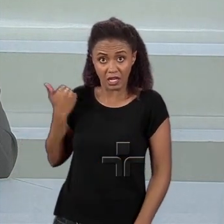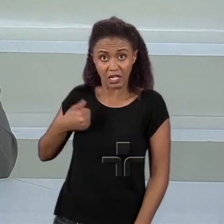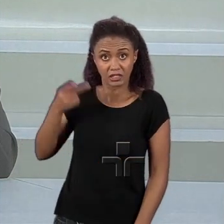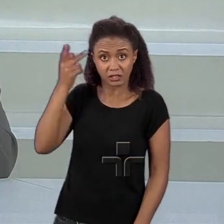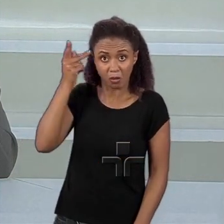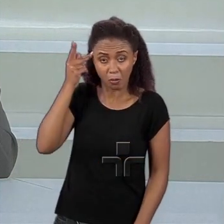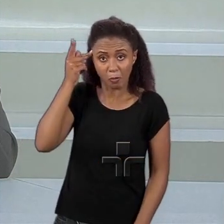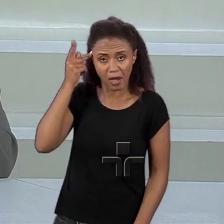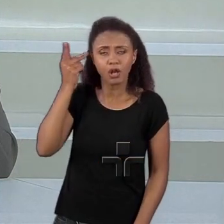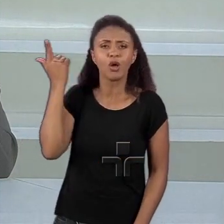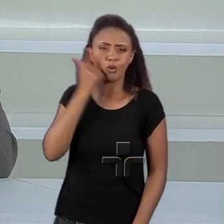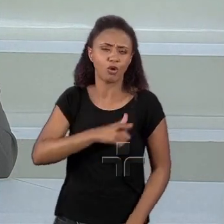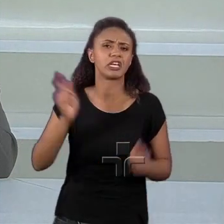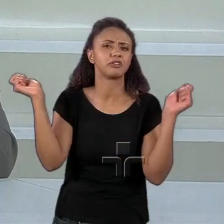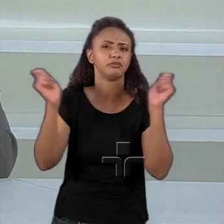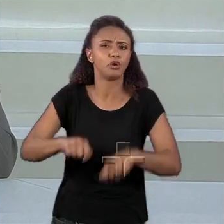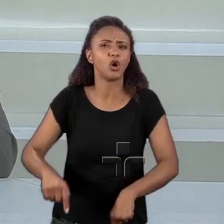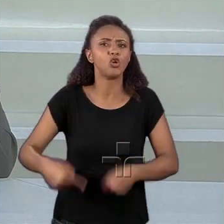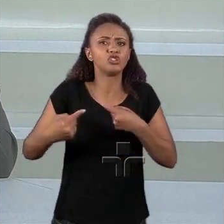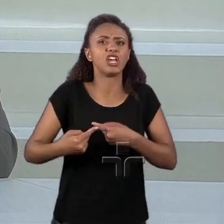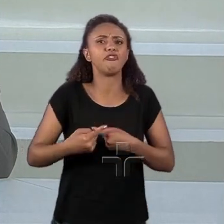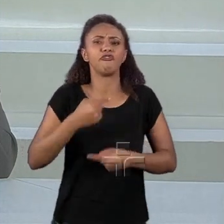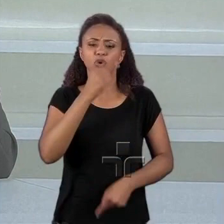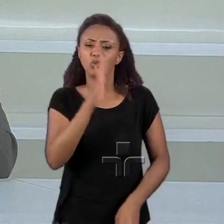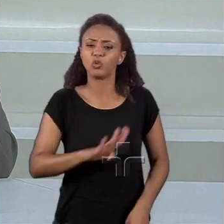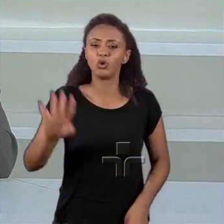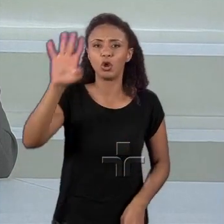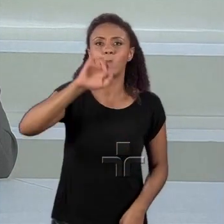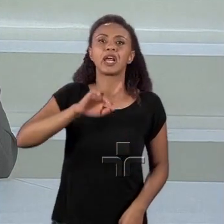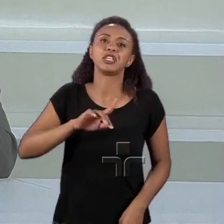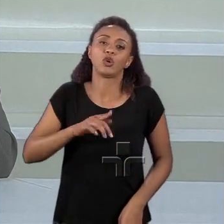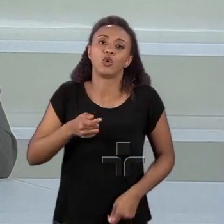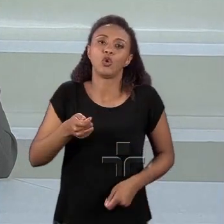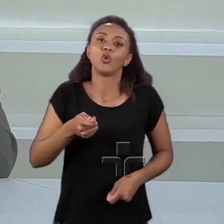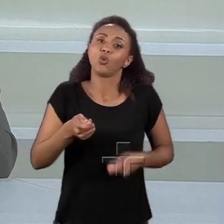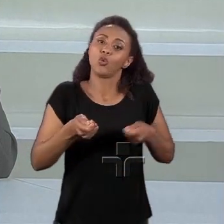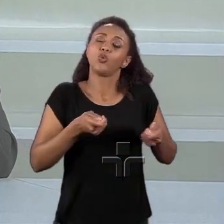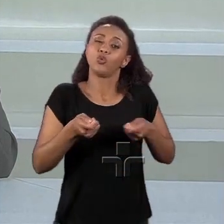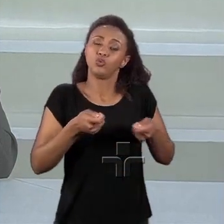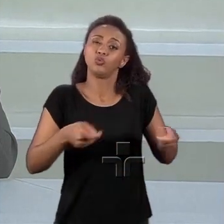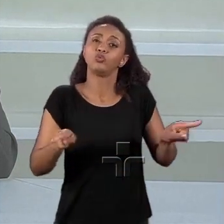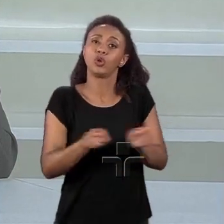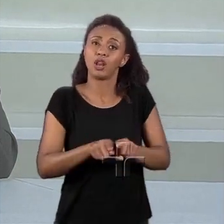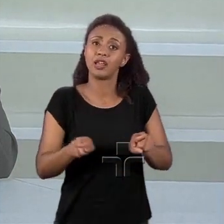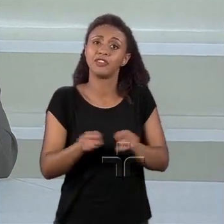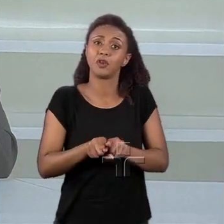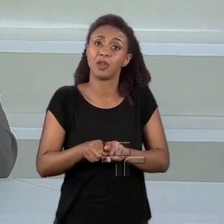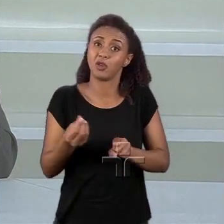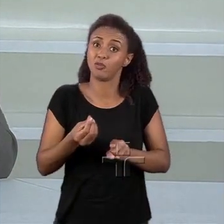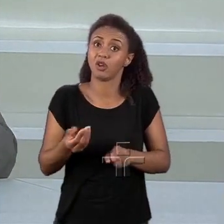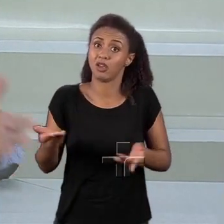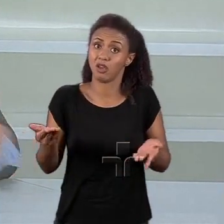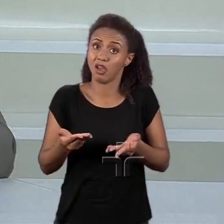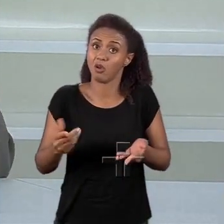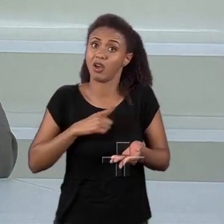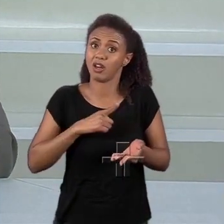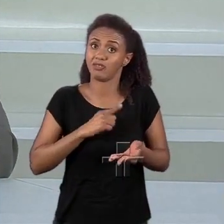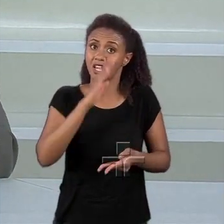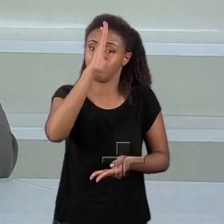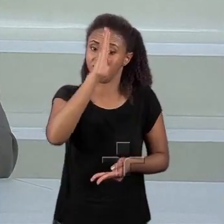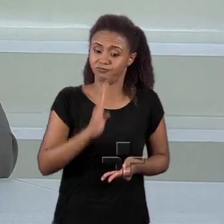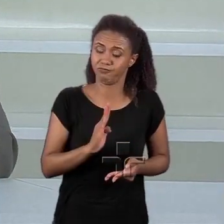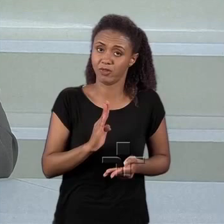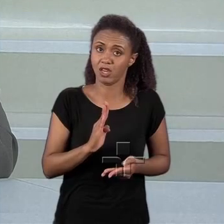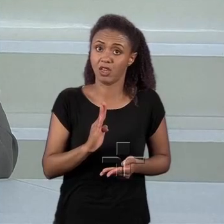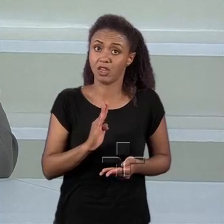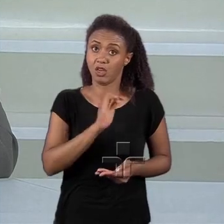ainda de aceitar o desafio de comandar um país que entra em 2019 dilacerado entre nós e eles. Um